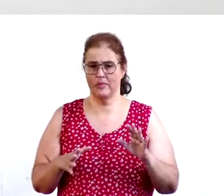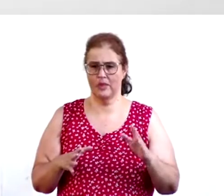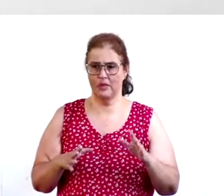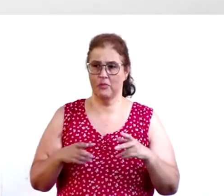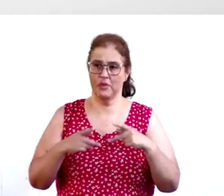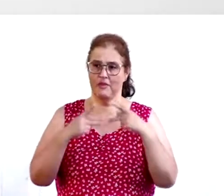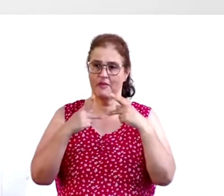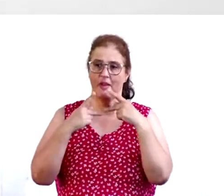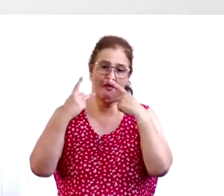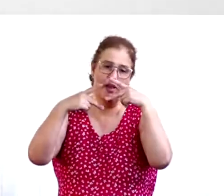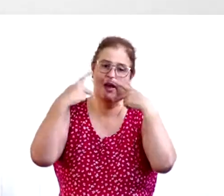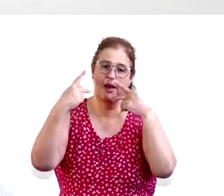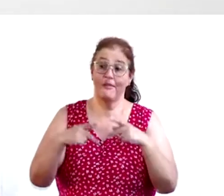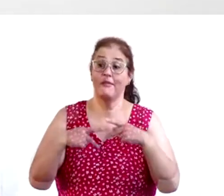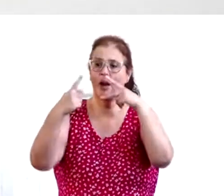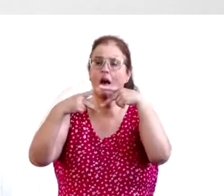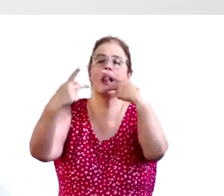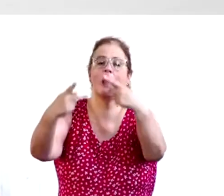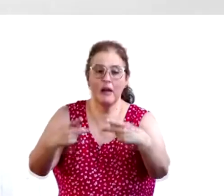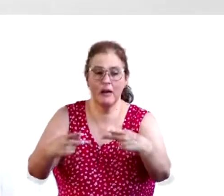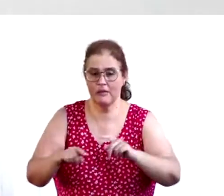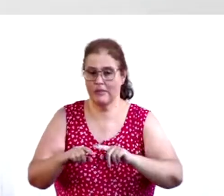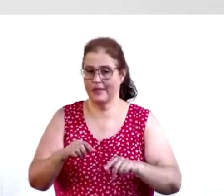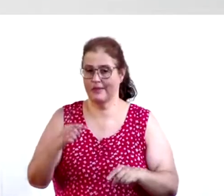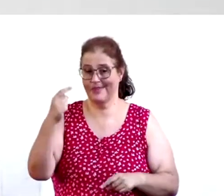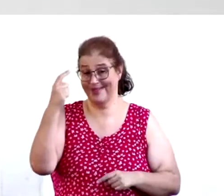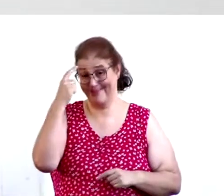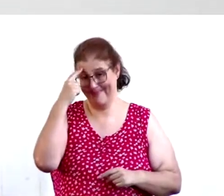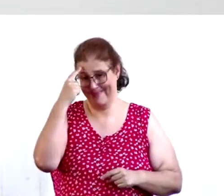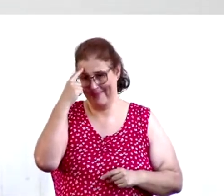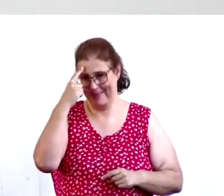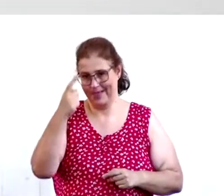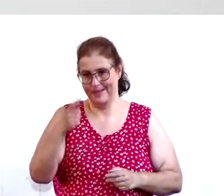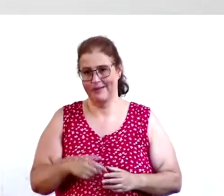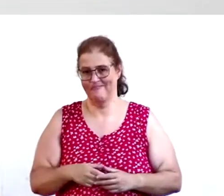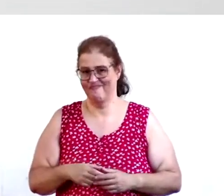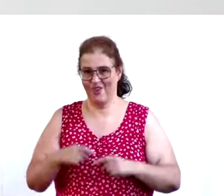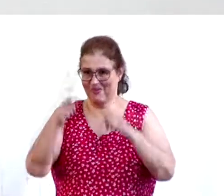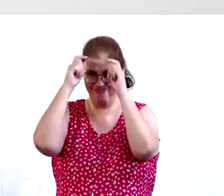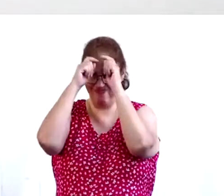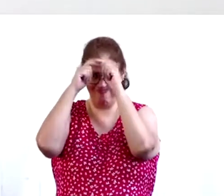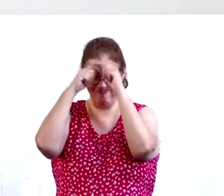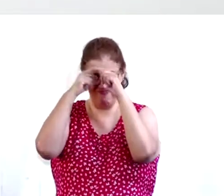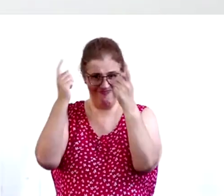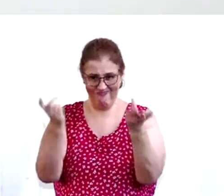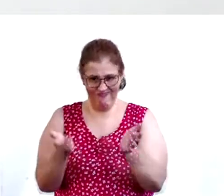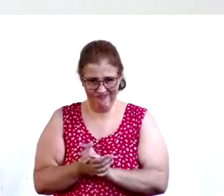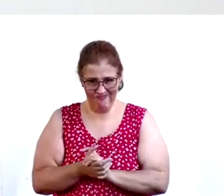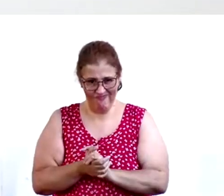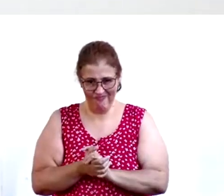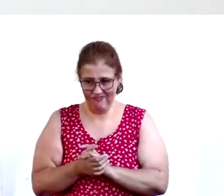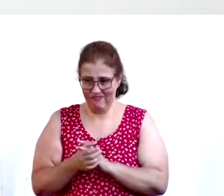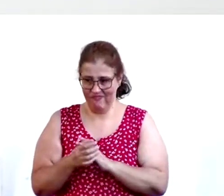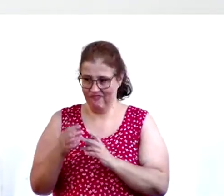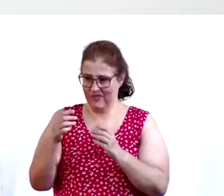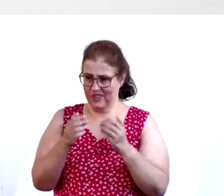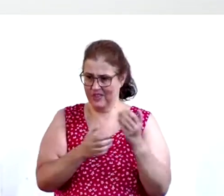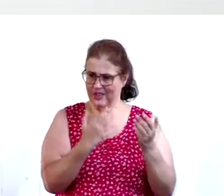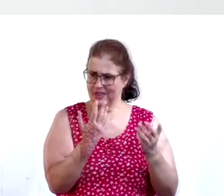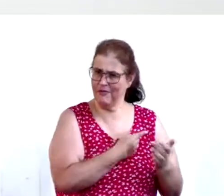audível, mas muitas vezes é uma resposta, sim, que nós damos com a nossa vida. Tipo assim, ó, eu sou salvo, o que importa é que eu sou salvo,